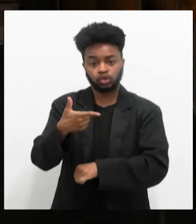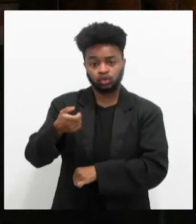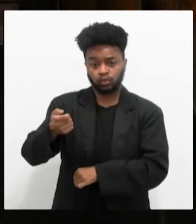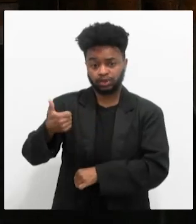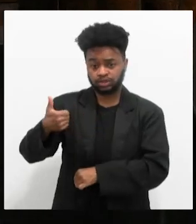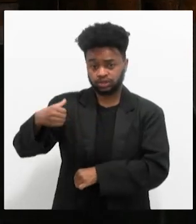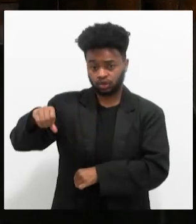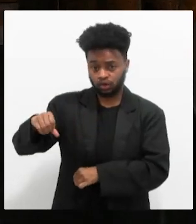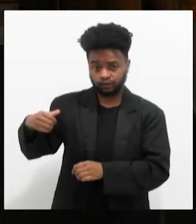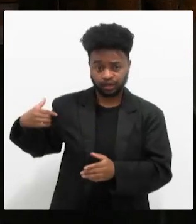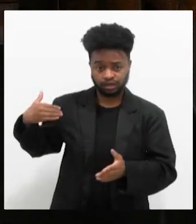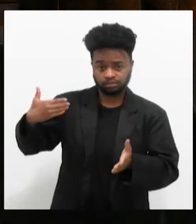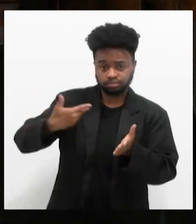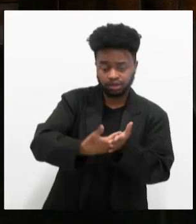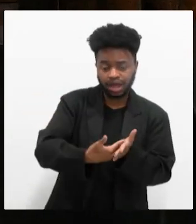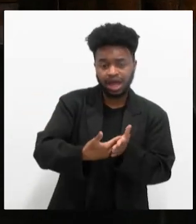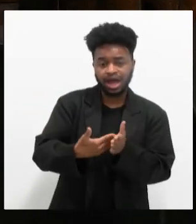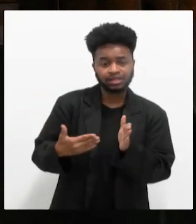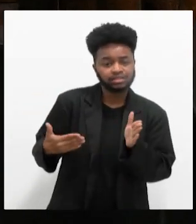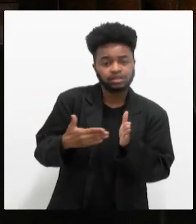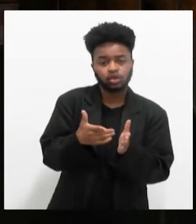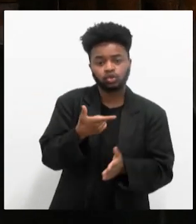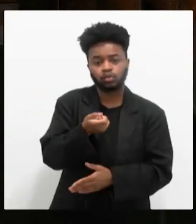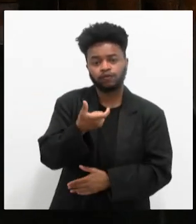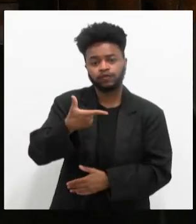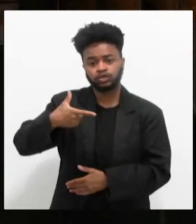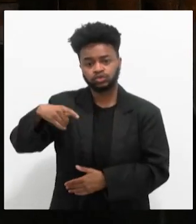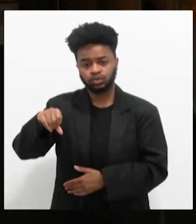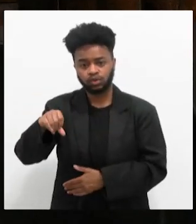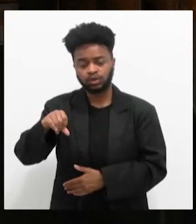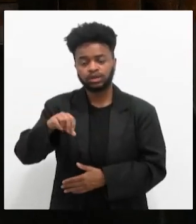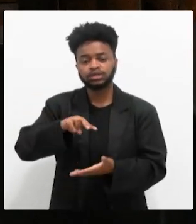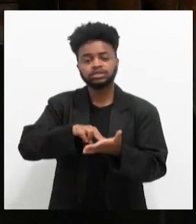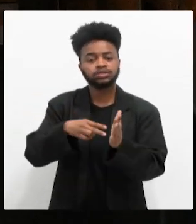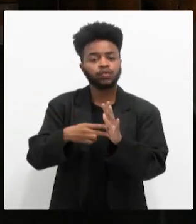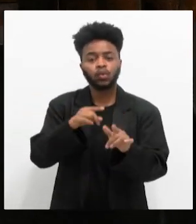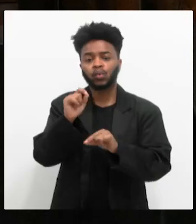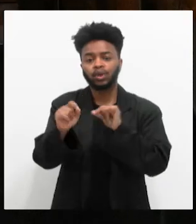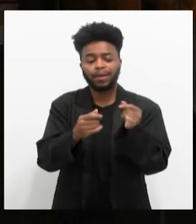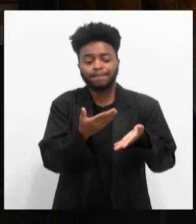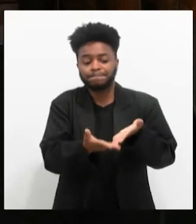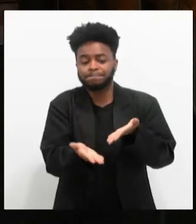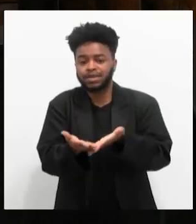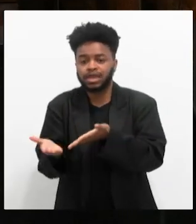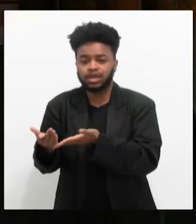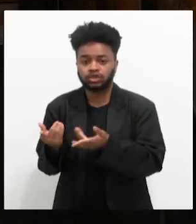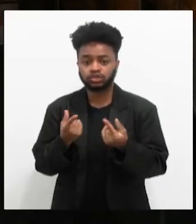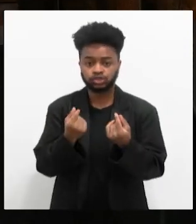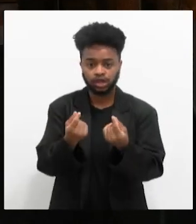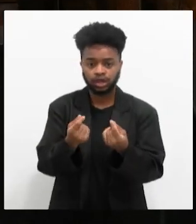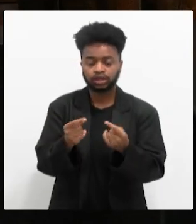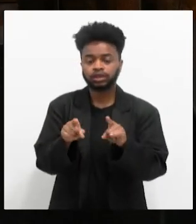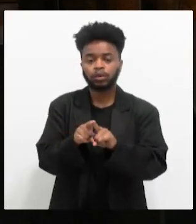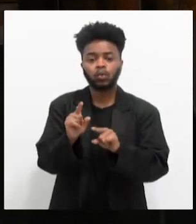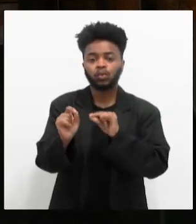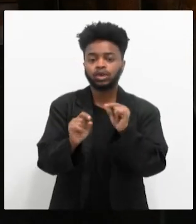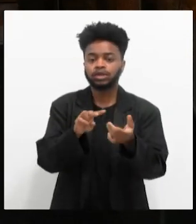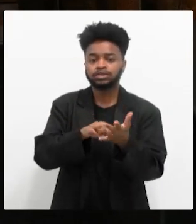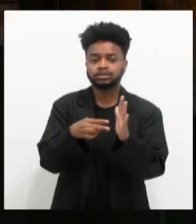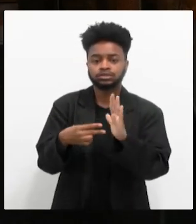2019 a 29, o que representa as nossas perdas e o que